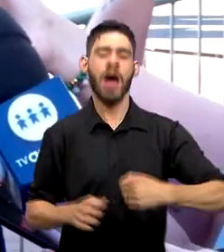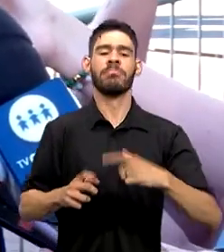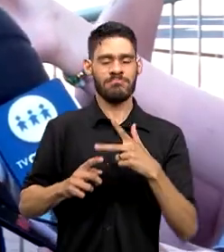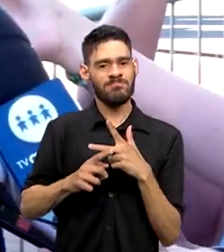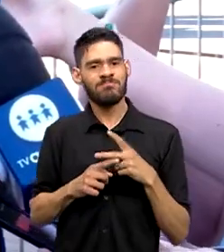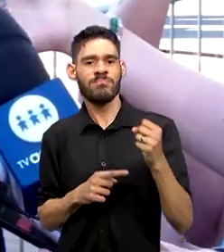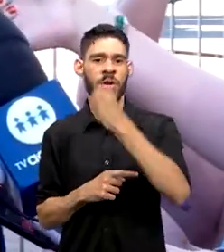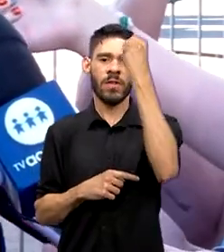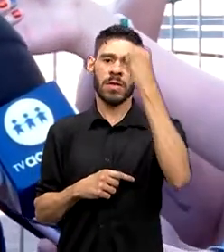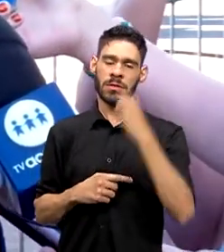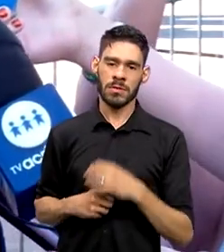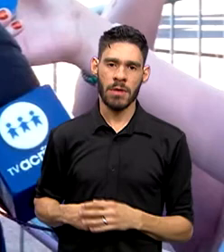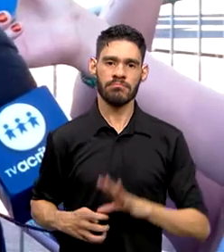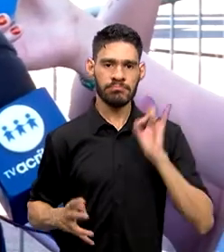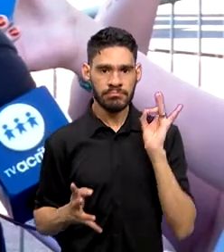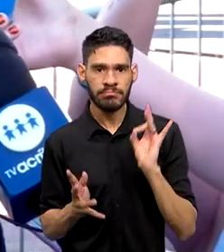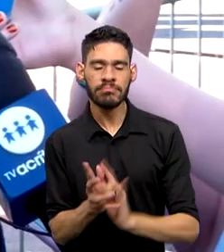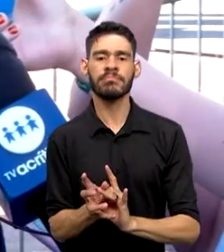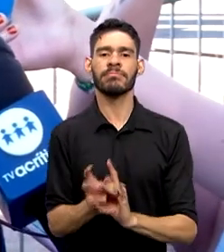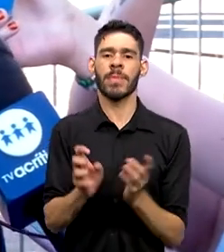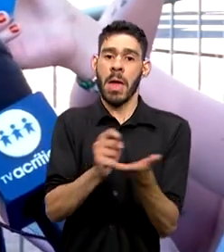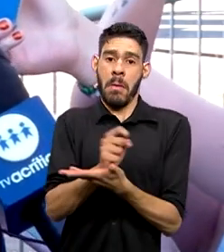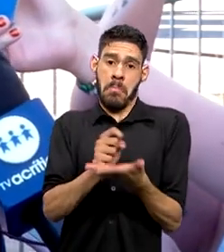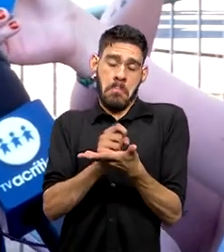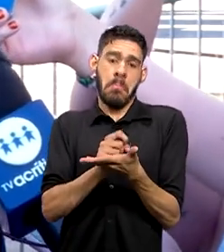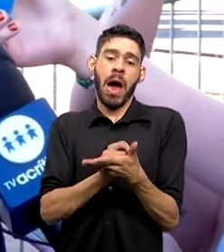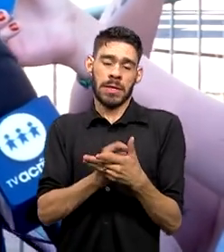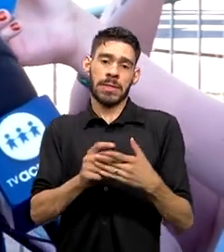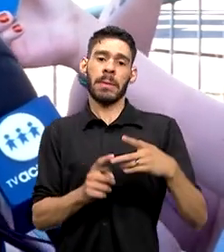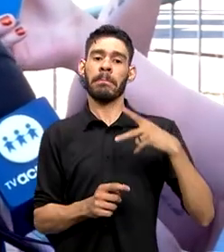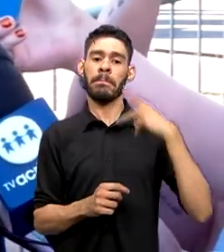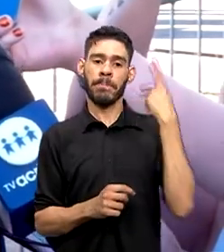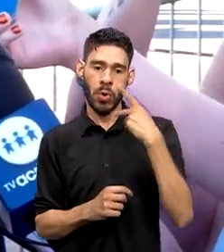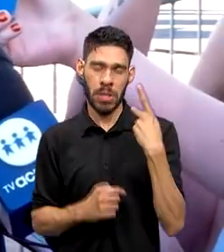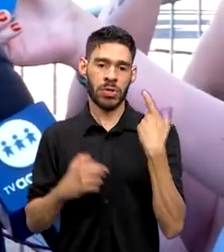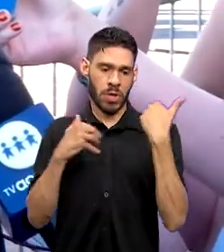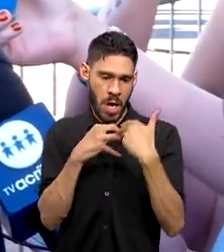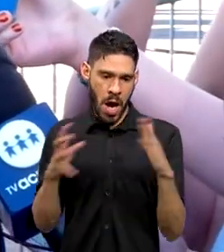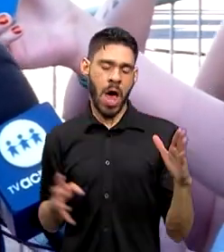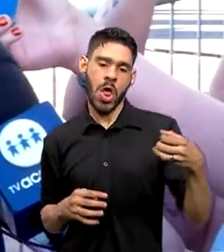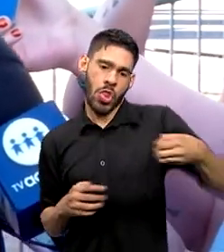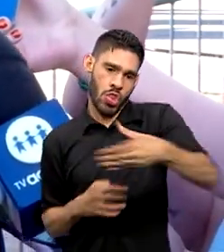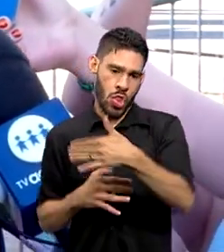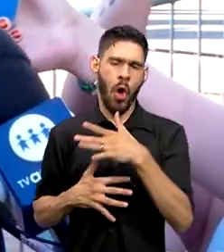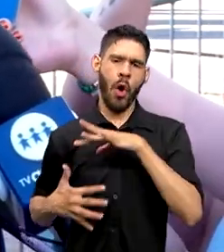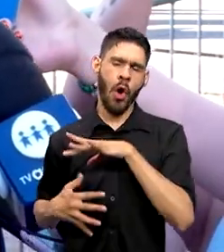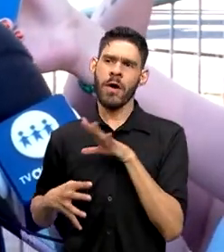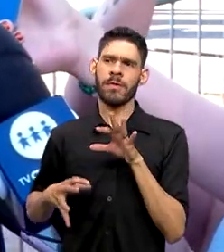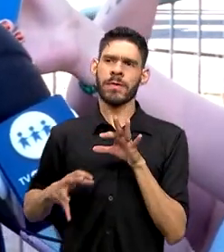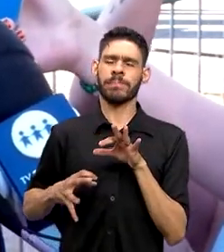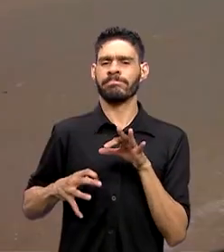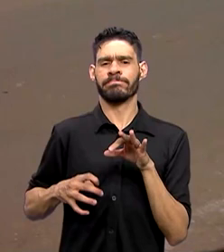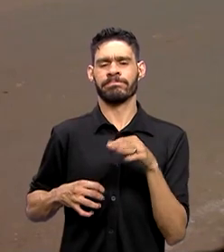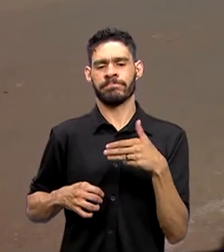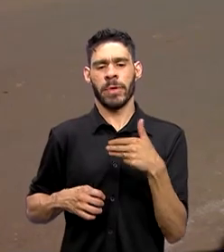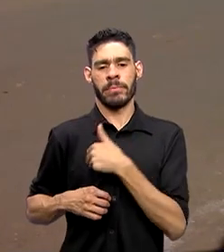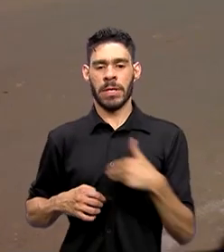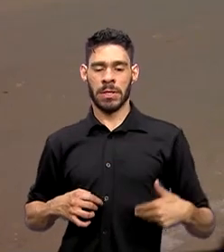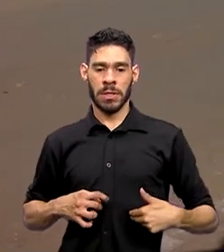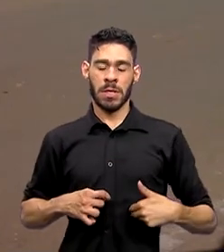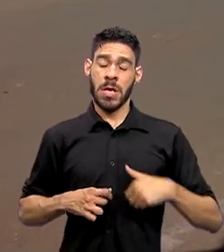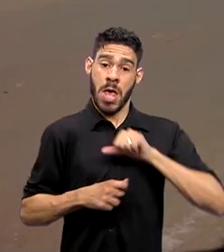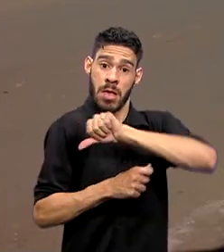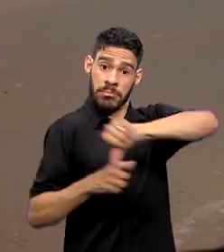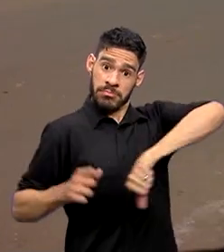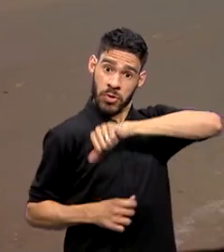campeonato, consolida essa base política, abre uma nova frente ministerial. Com as